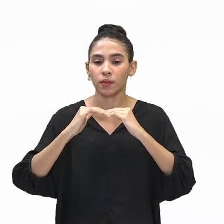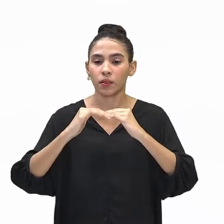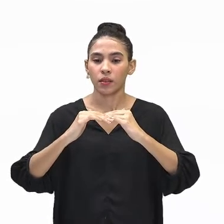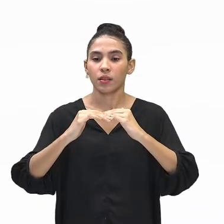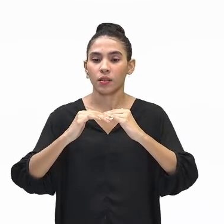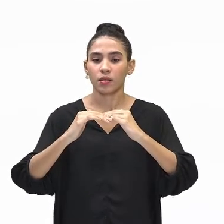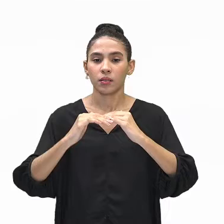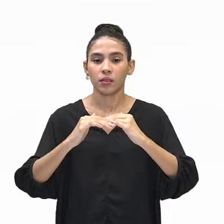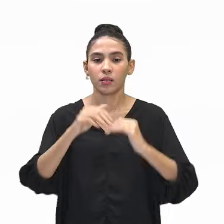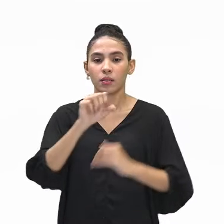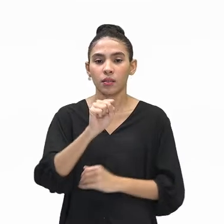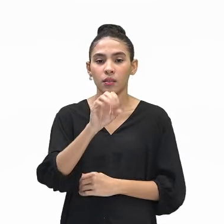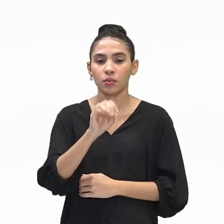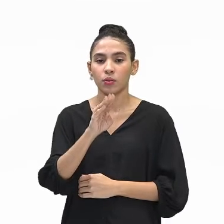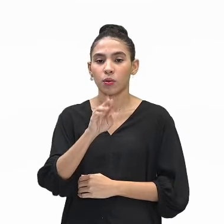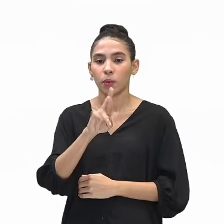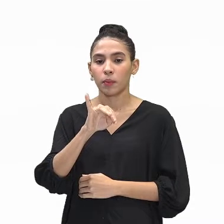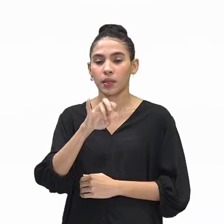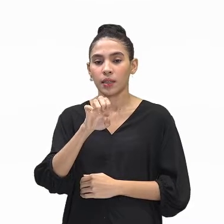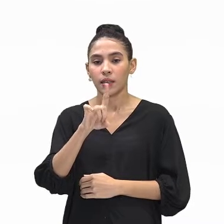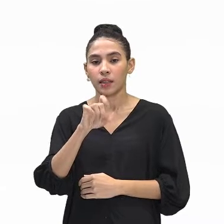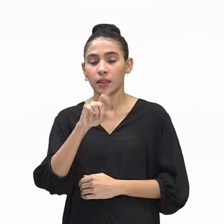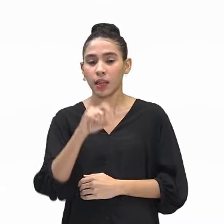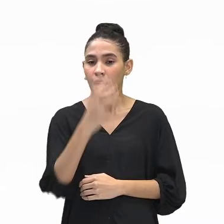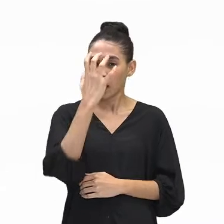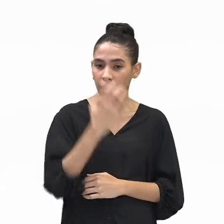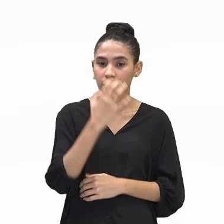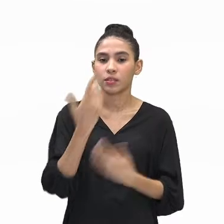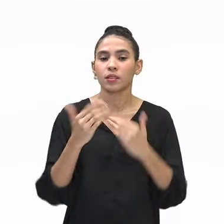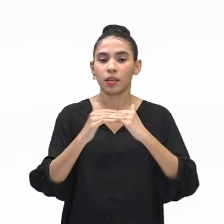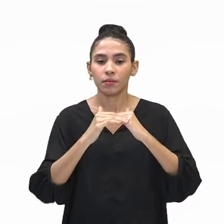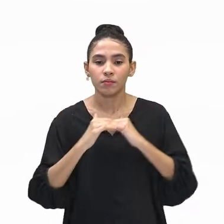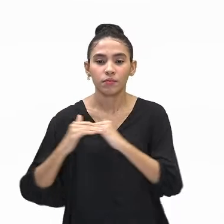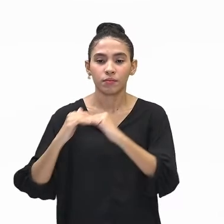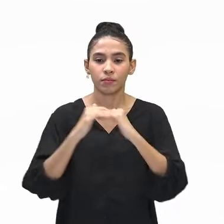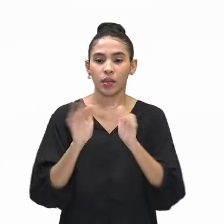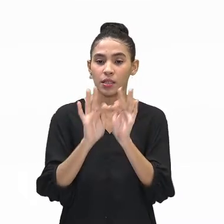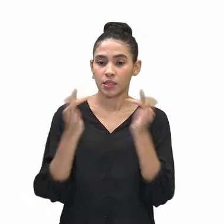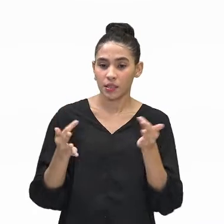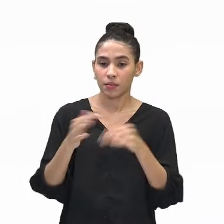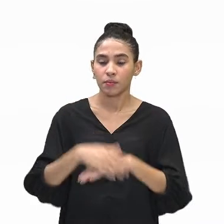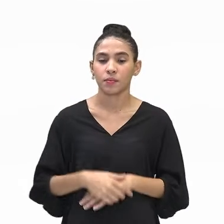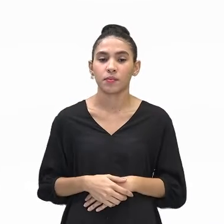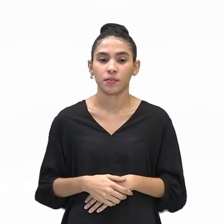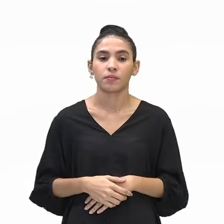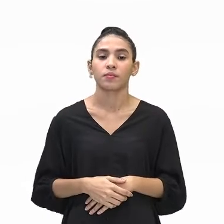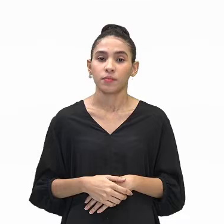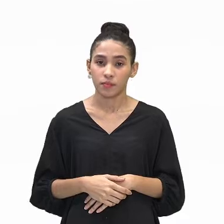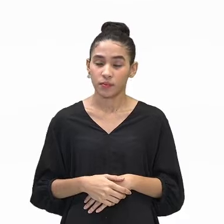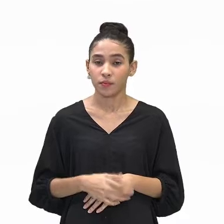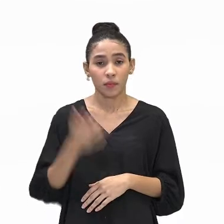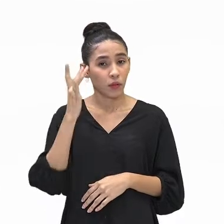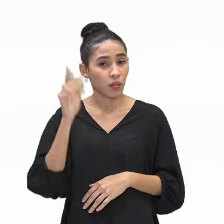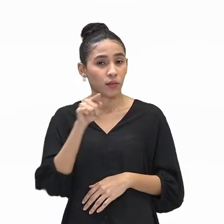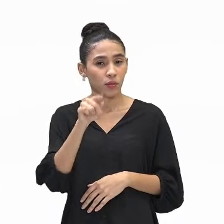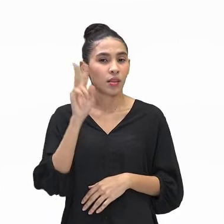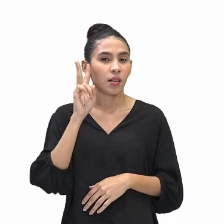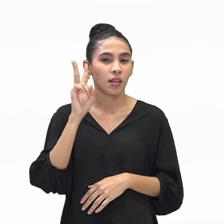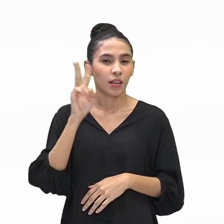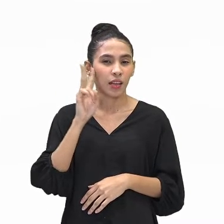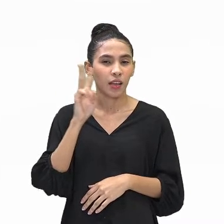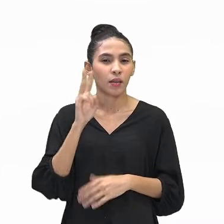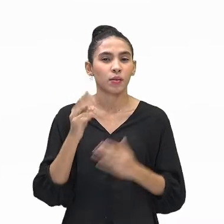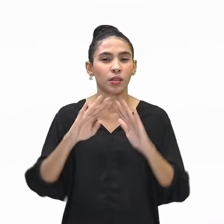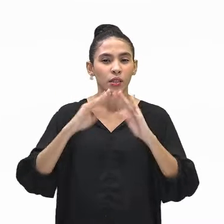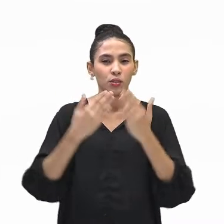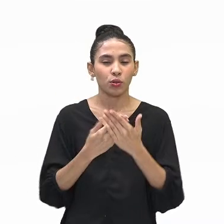equilíbrio, sobriedade, harmonia e simplicidade. Então, não sei se vocês se lembram lá da